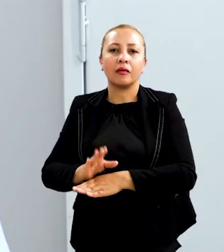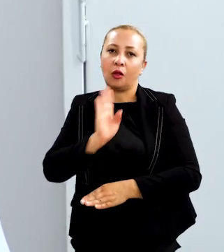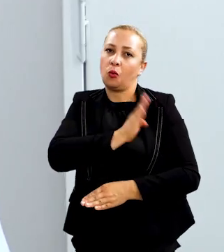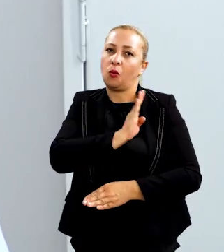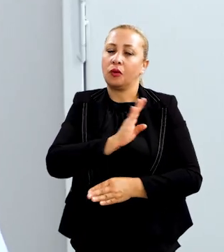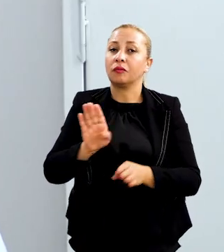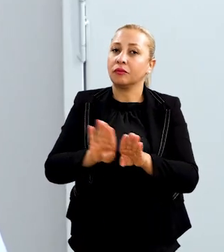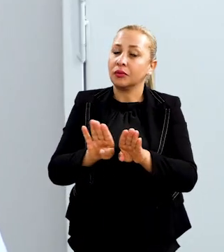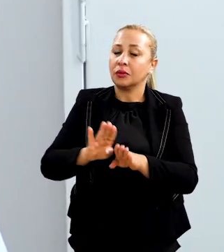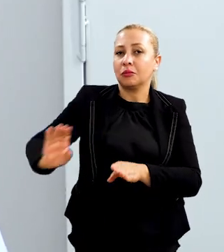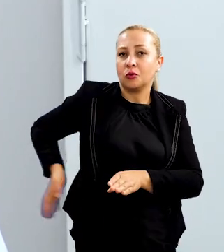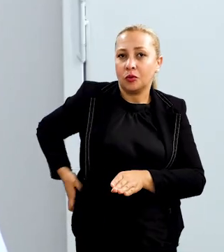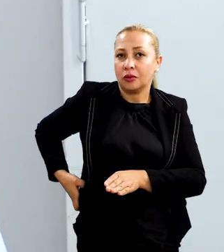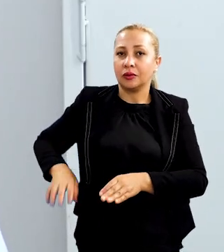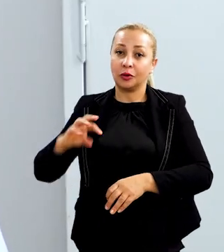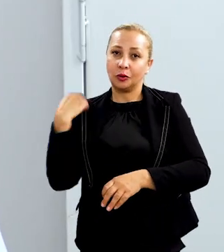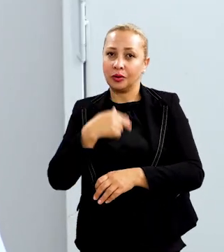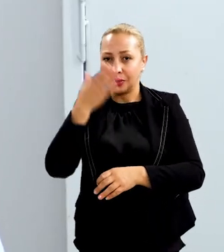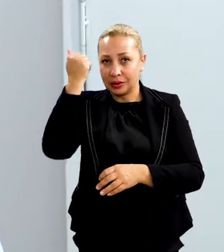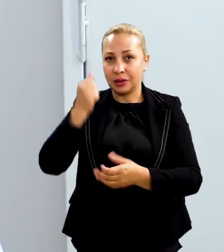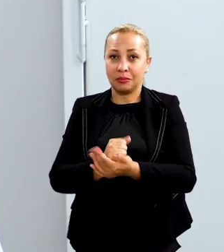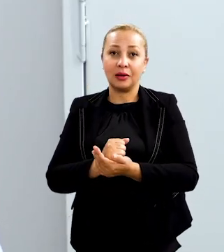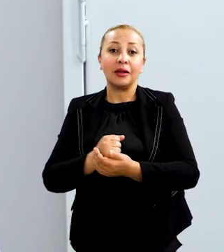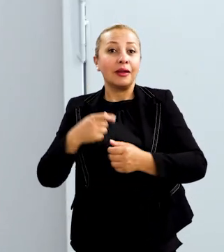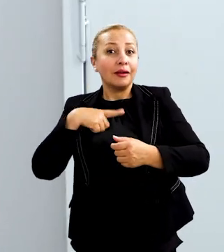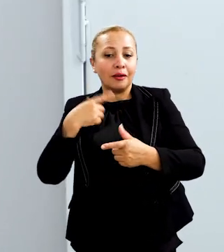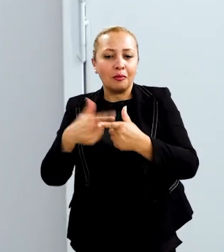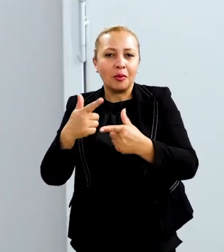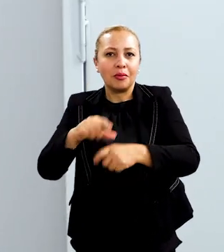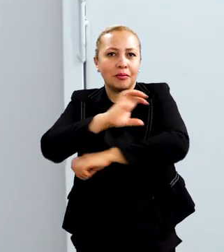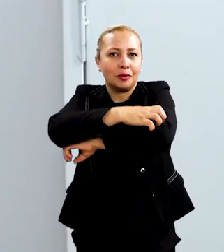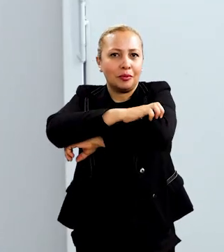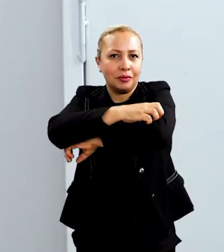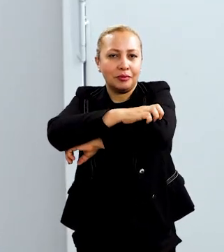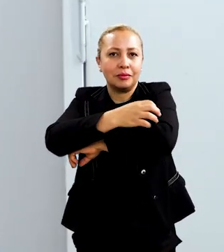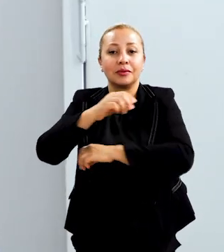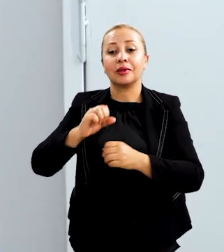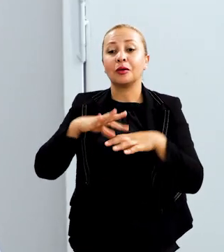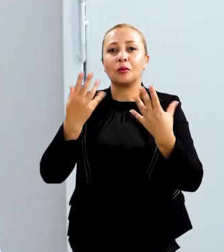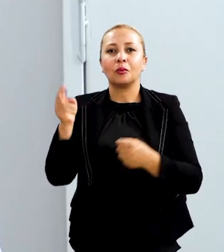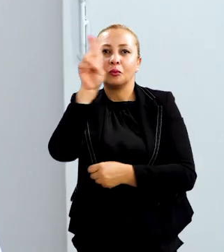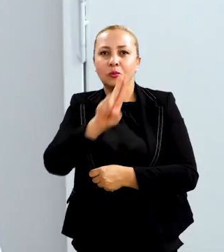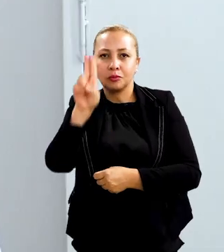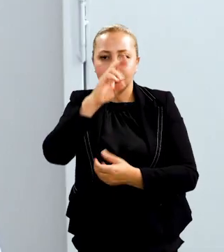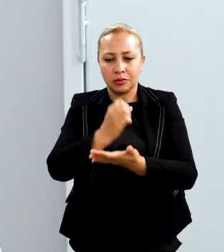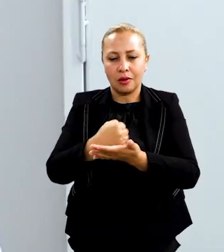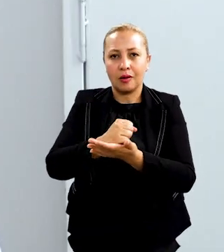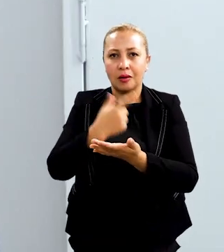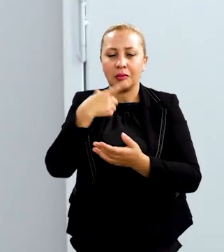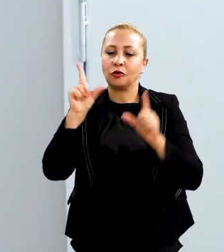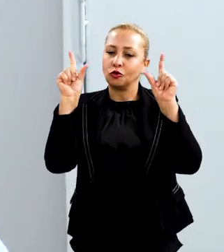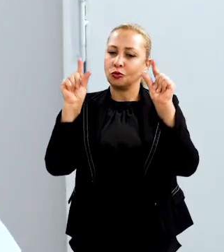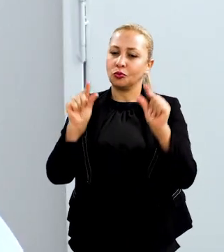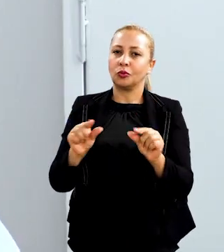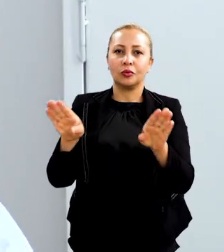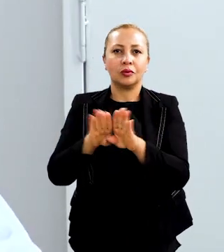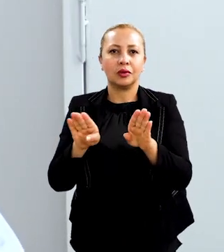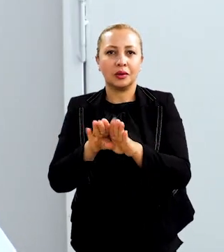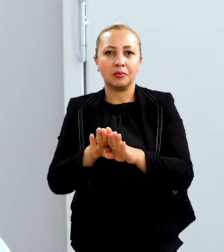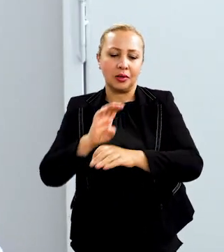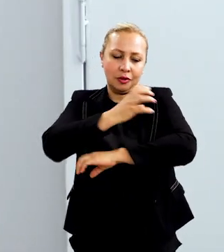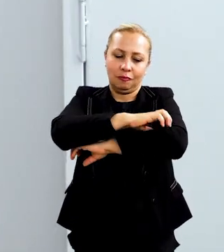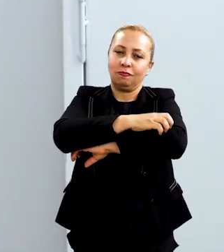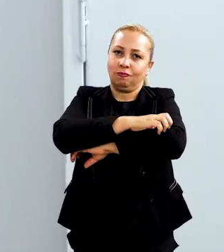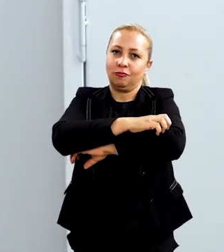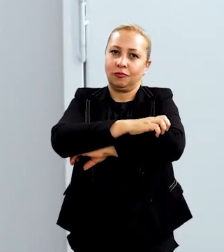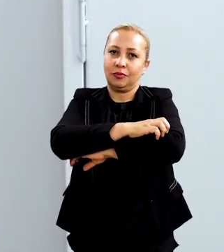E a gente sabe que o ácido úrico participa, como é uma substância danosa, e ao uso dessa medicação, ela reduz também